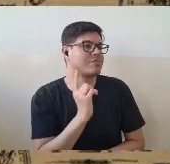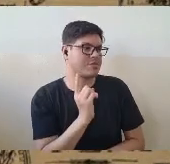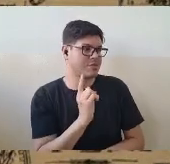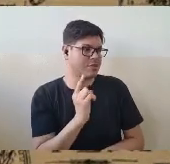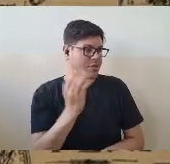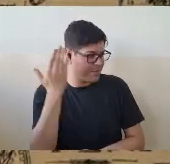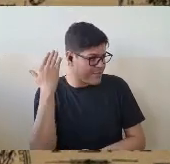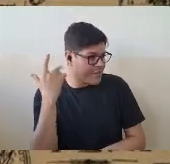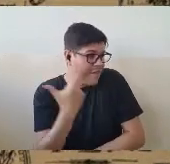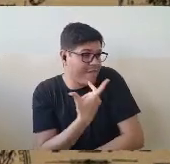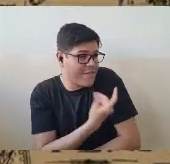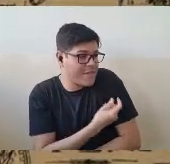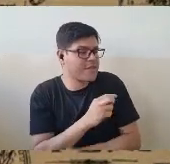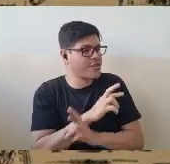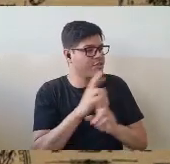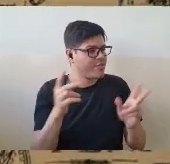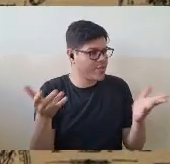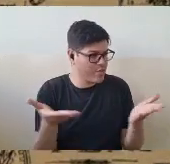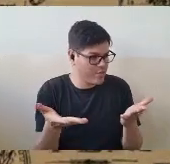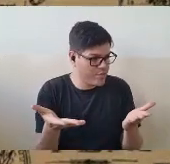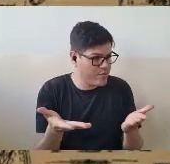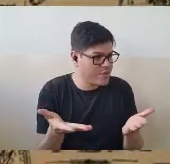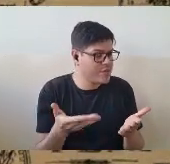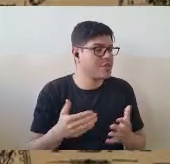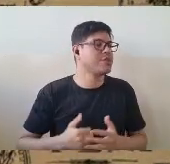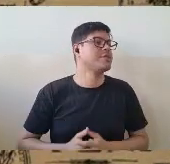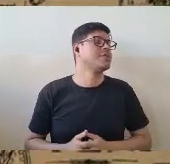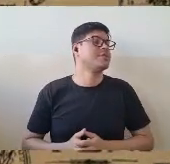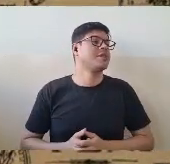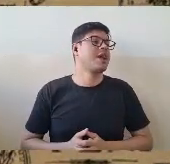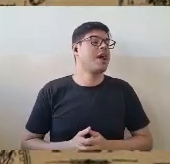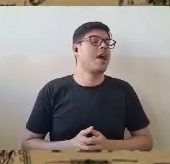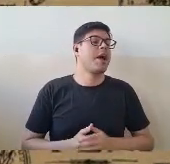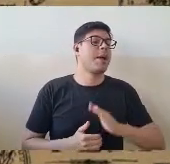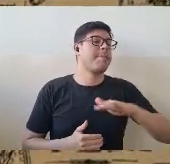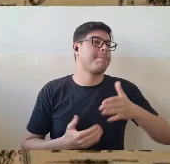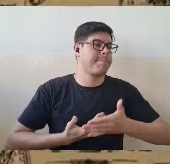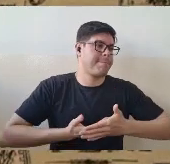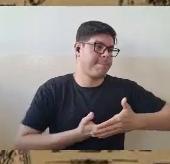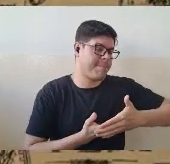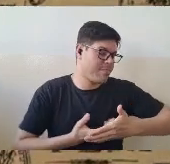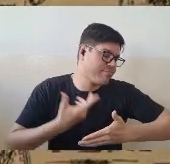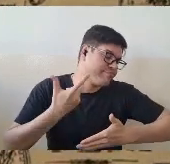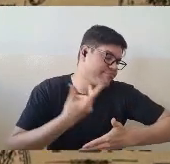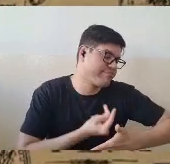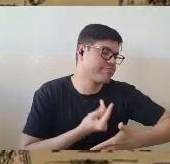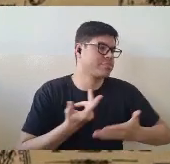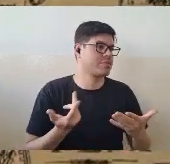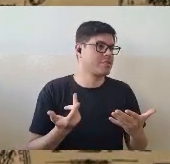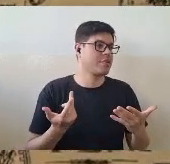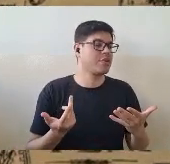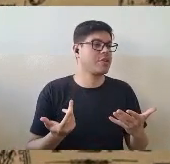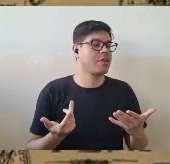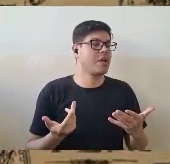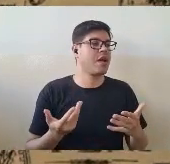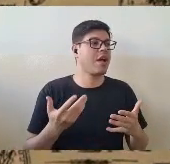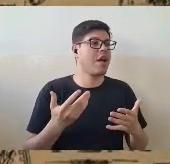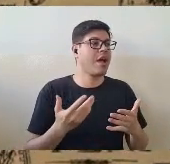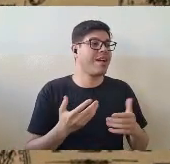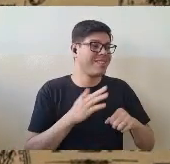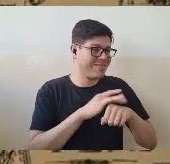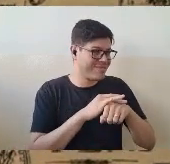diferente dessa que se dá na pediatria, nos bebês. A baby lá. Não se encontrou miocardite em criança pequena,